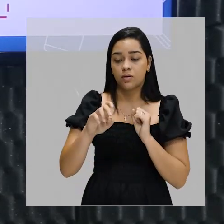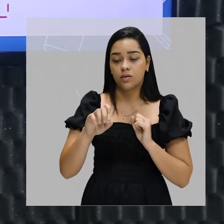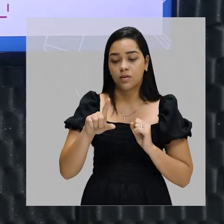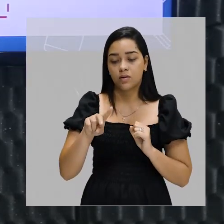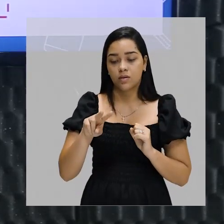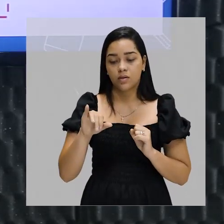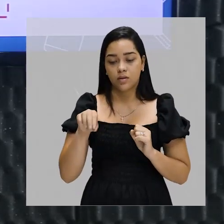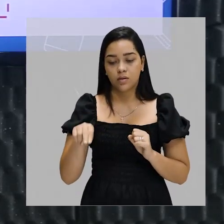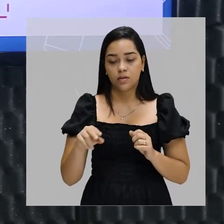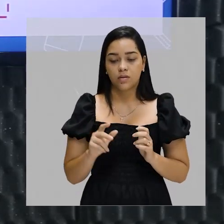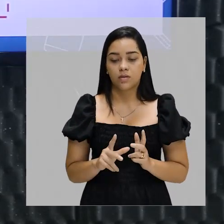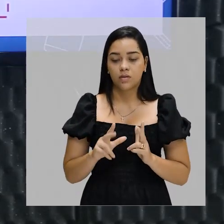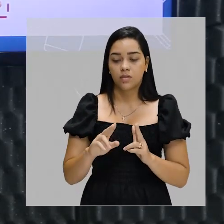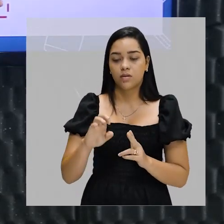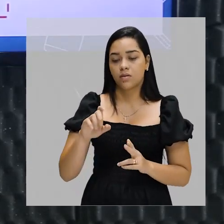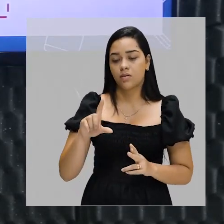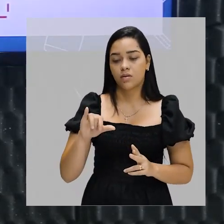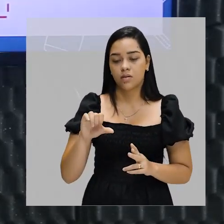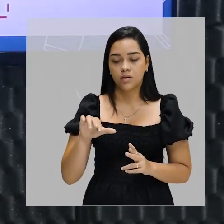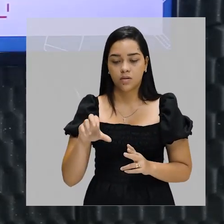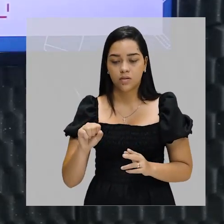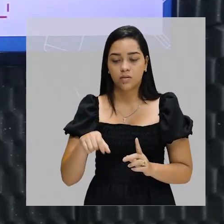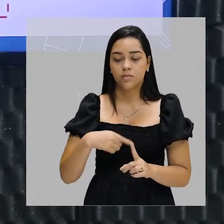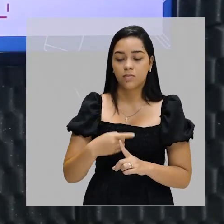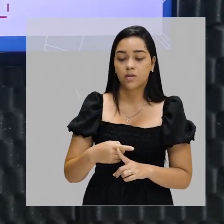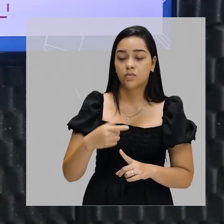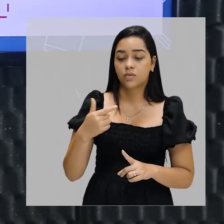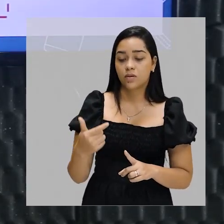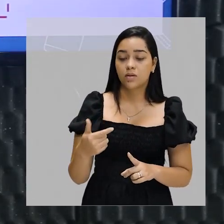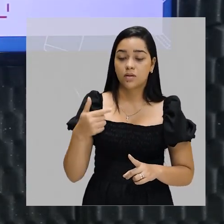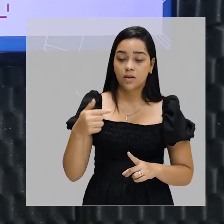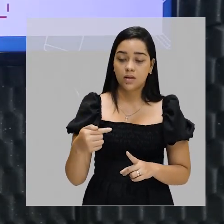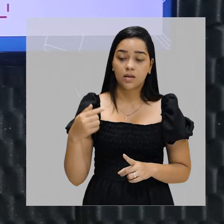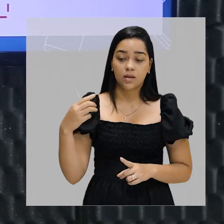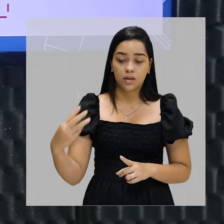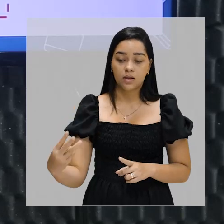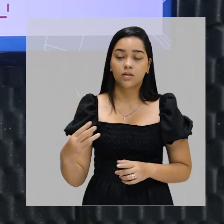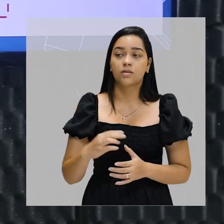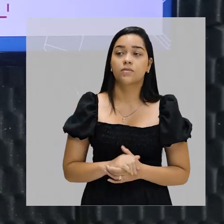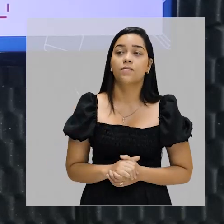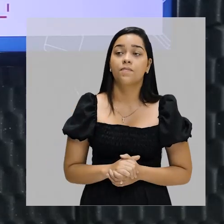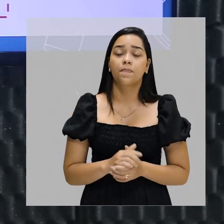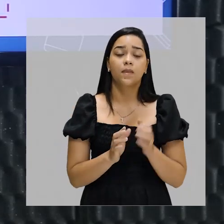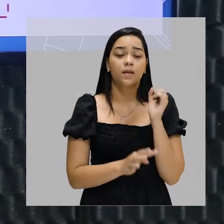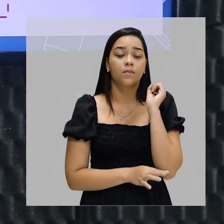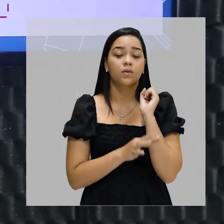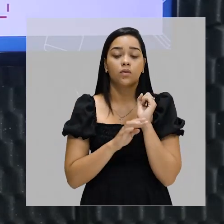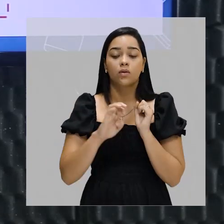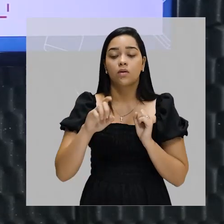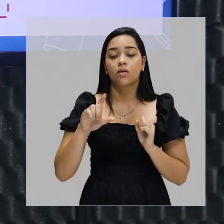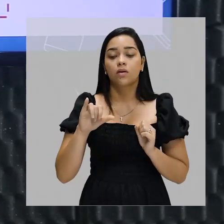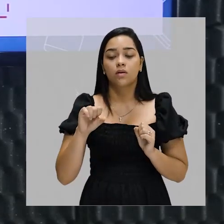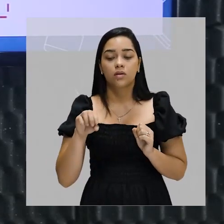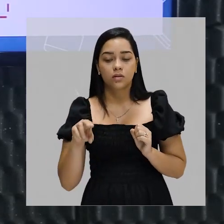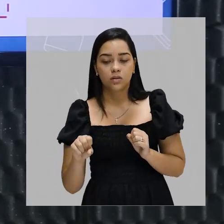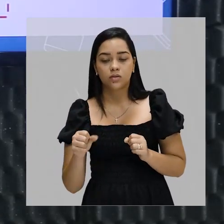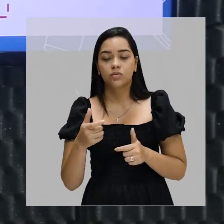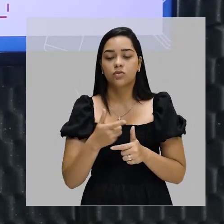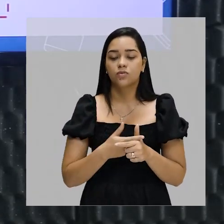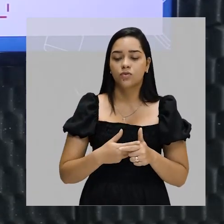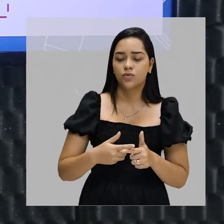ser igual à temperatura Celsius mais 273. A temperatura Celsius dividido por